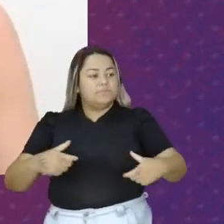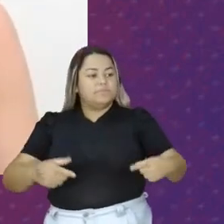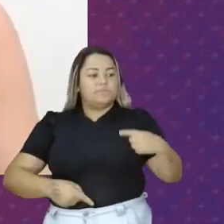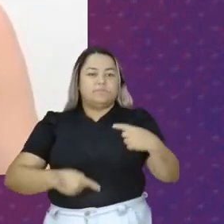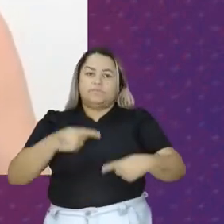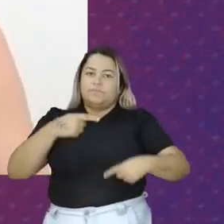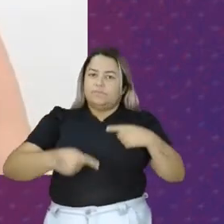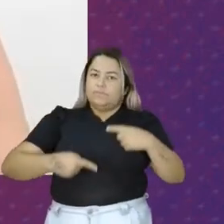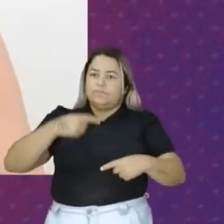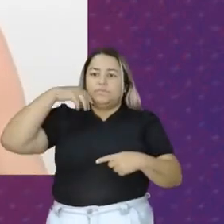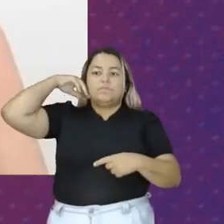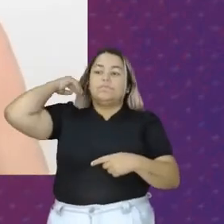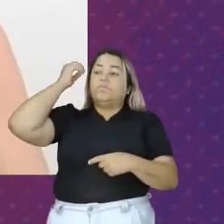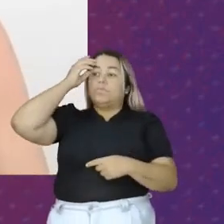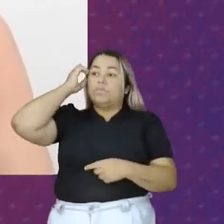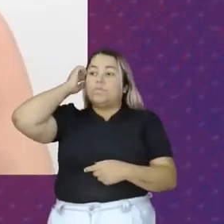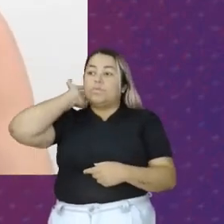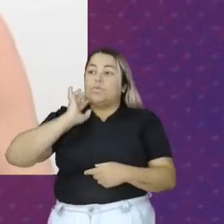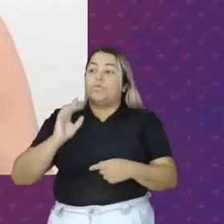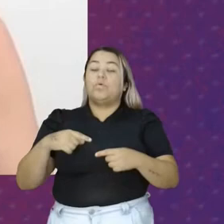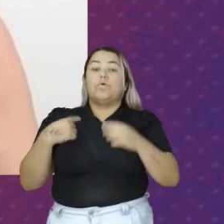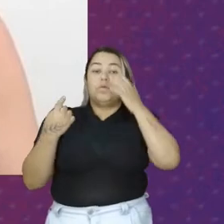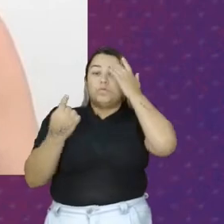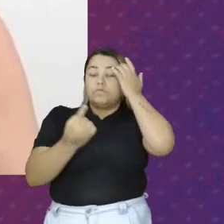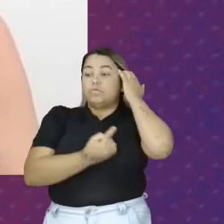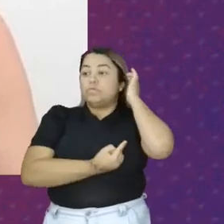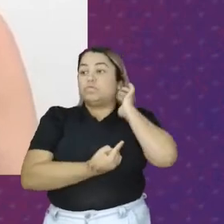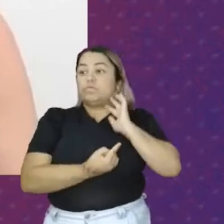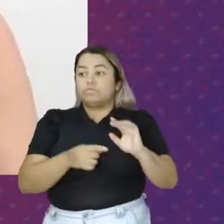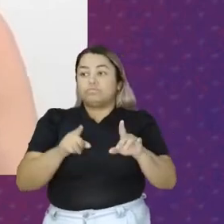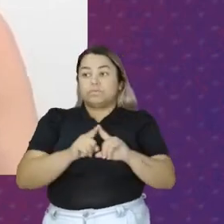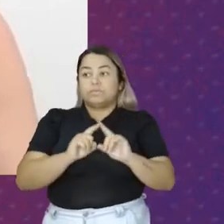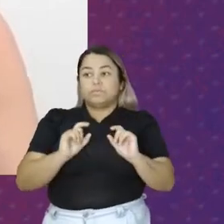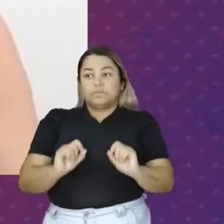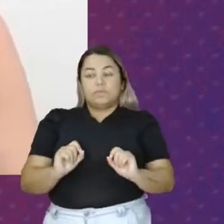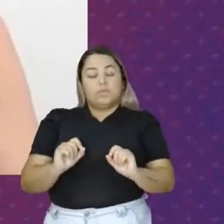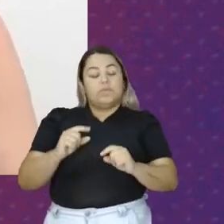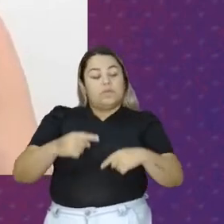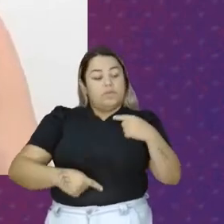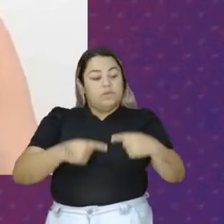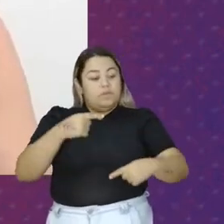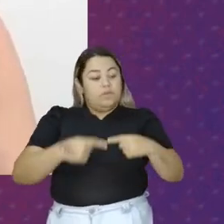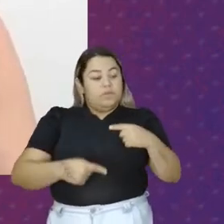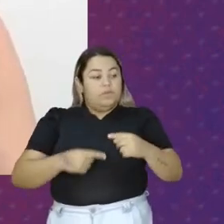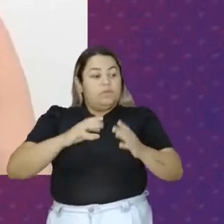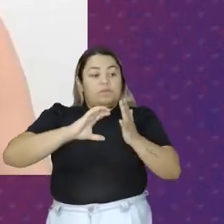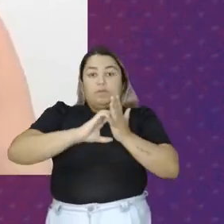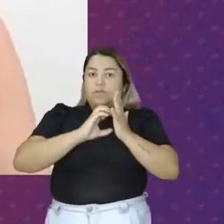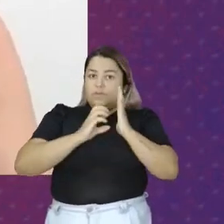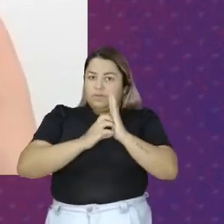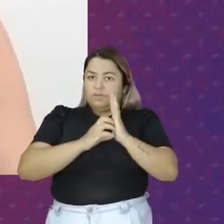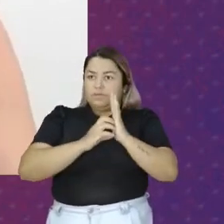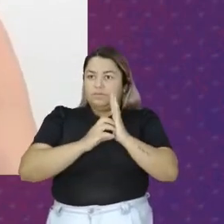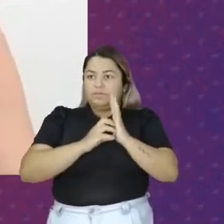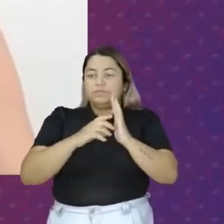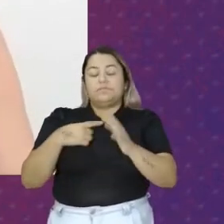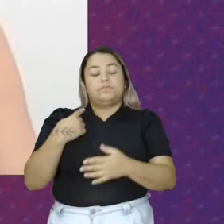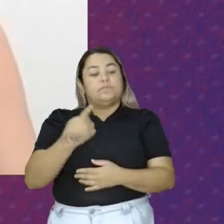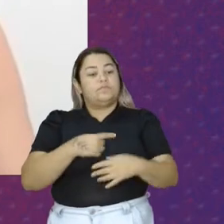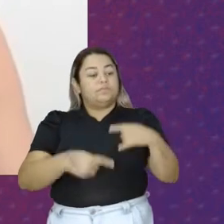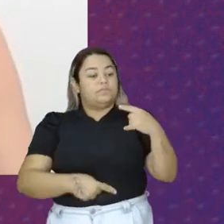política. Quando nós nos reportamos à política partidária, nós já temos uma